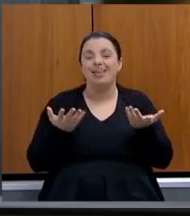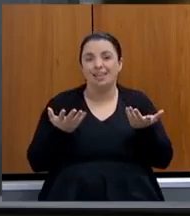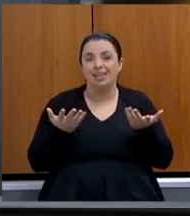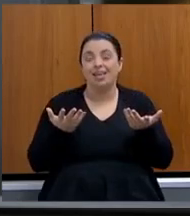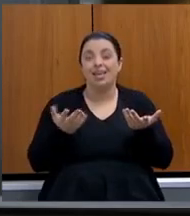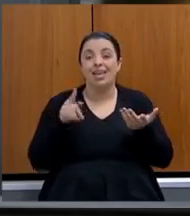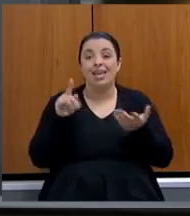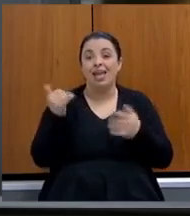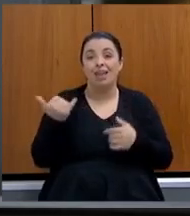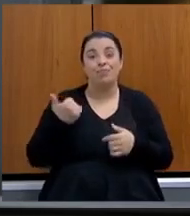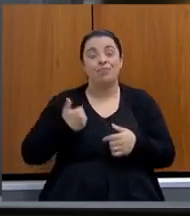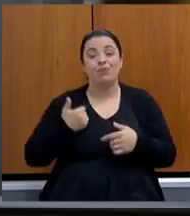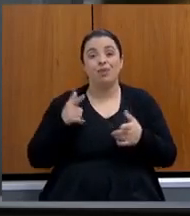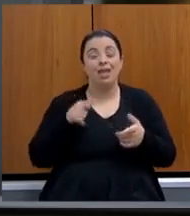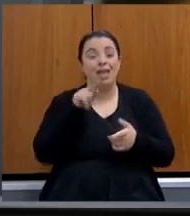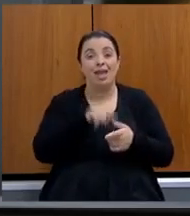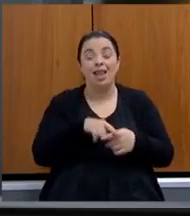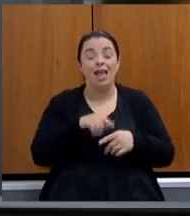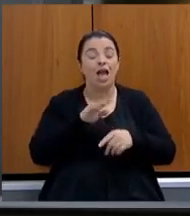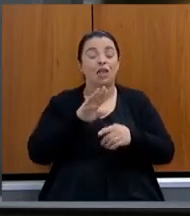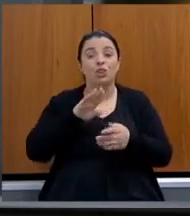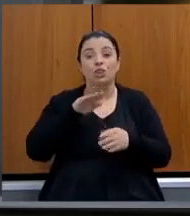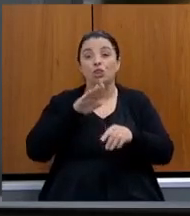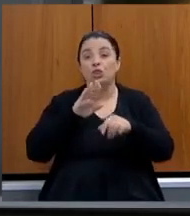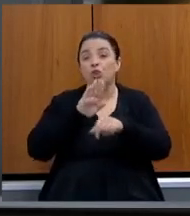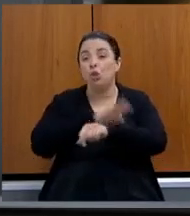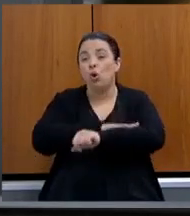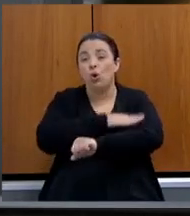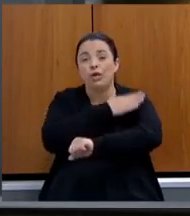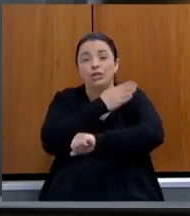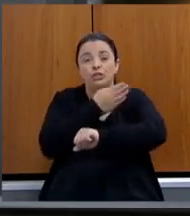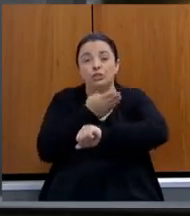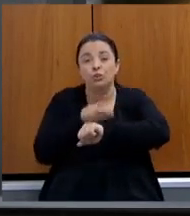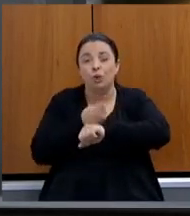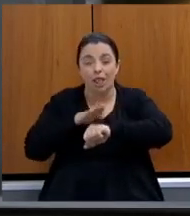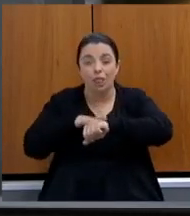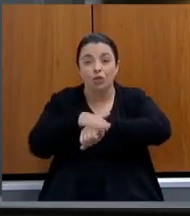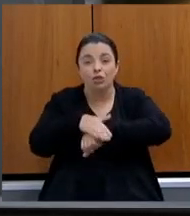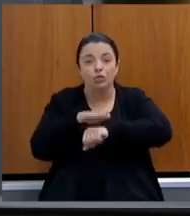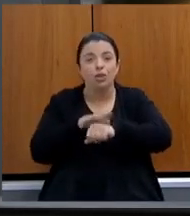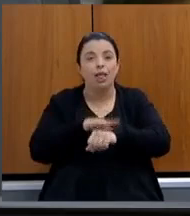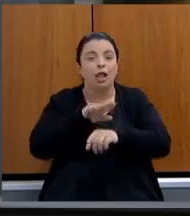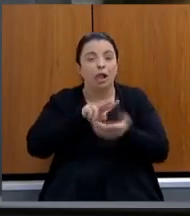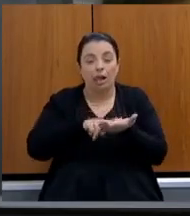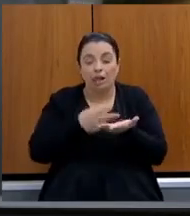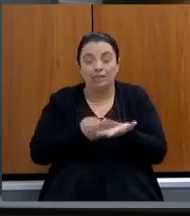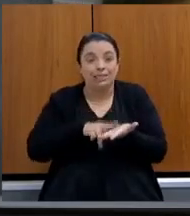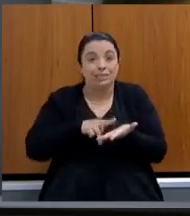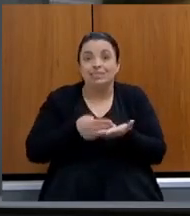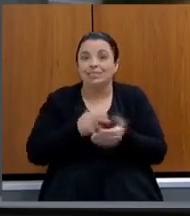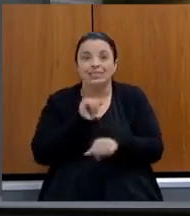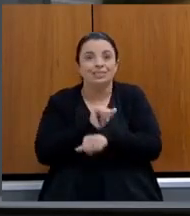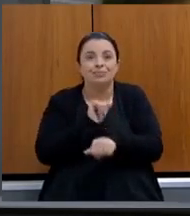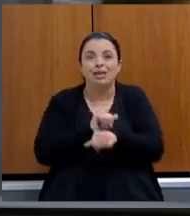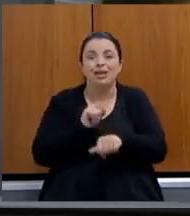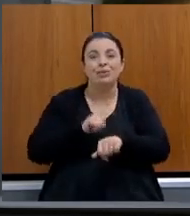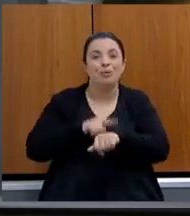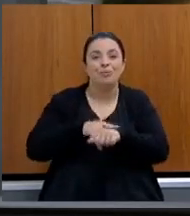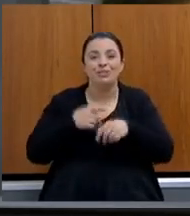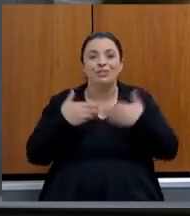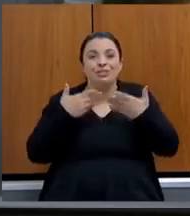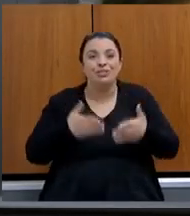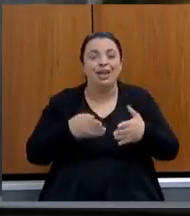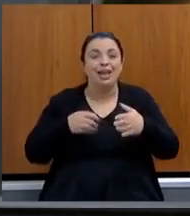secretária ele não dormiu a noite toda e o que ele mais esperava era esse momento e ela se despedindo dele assim com